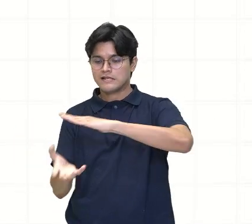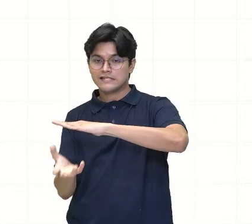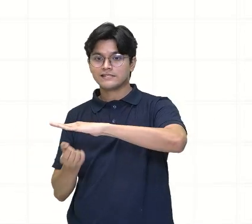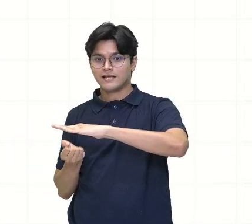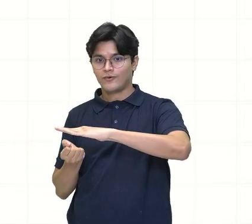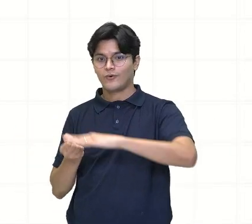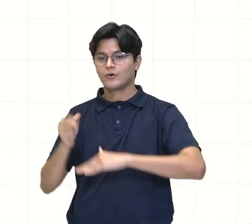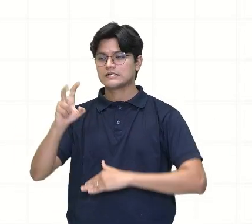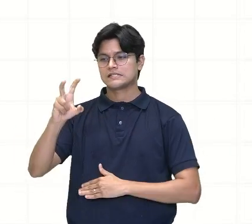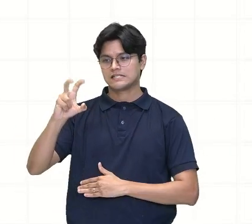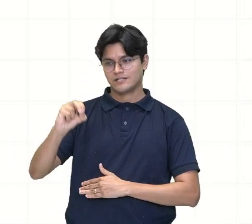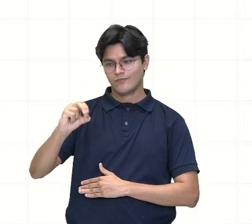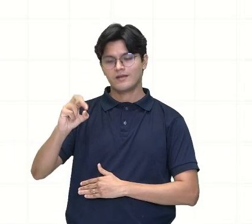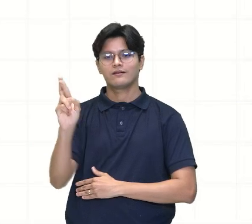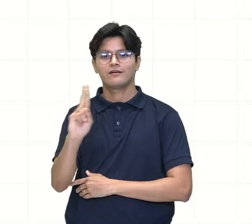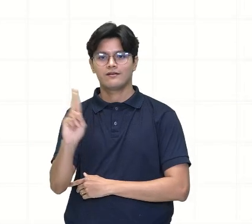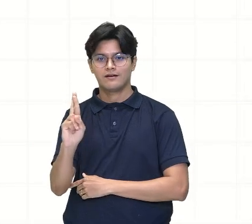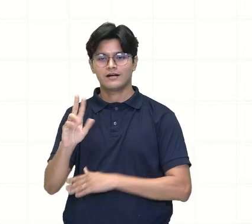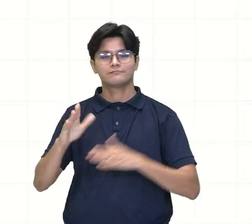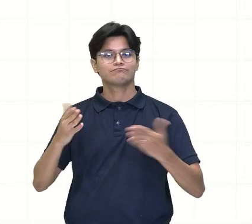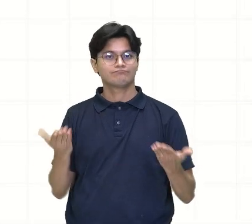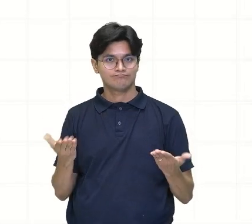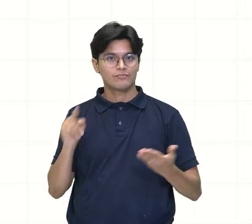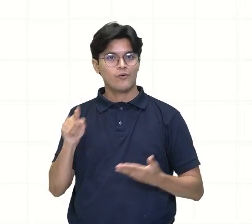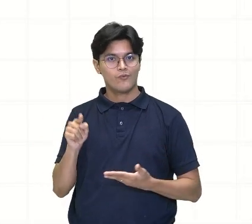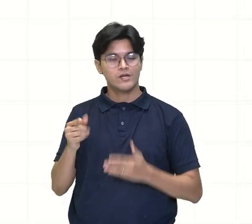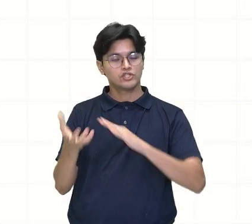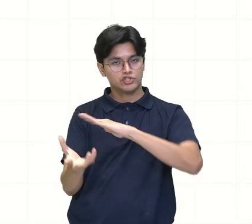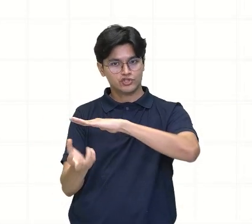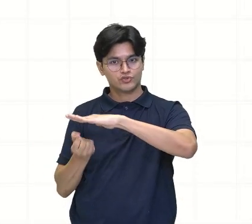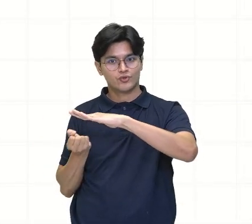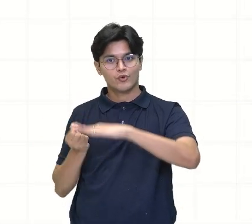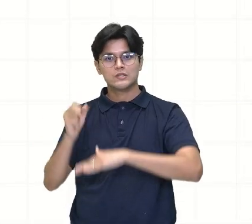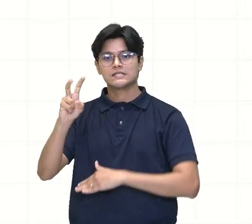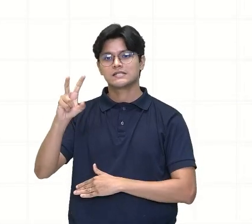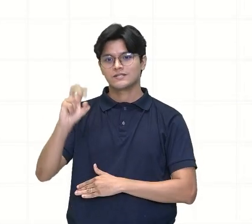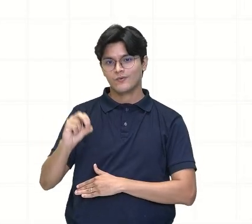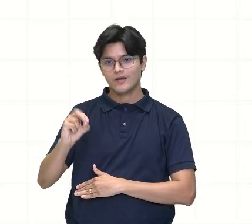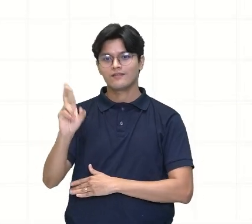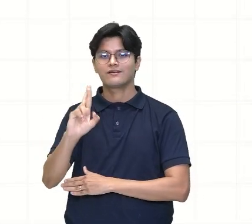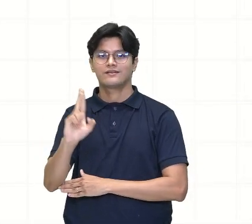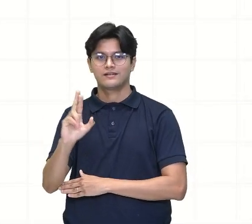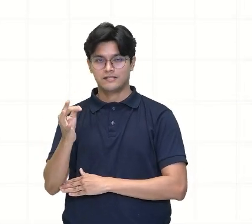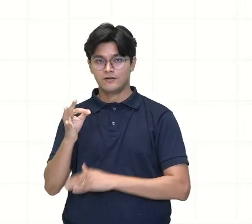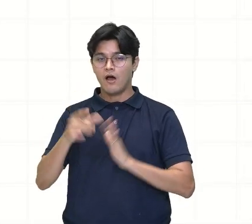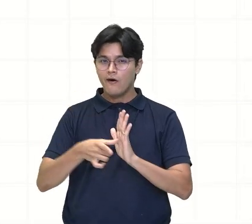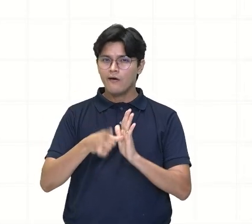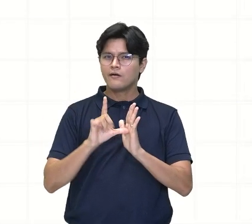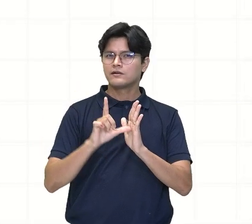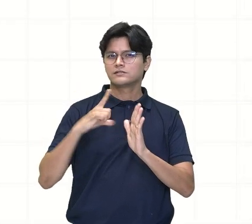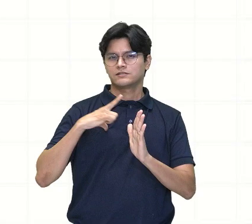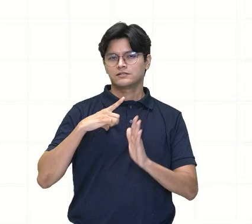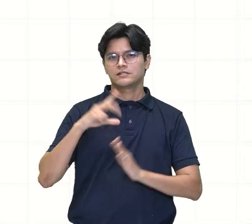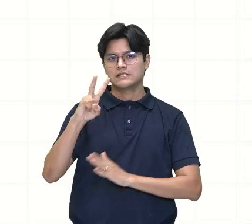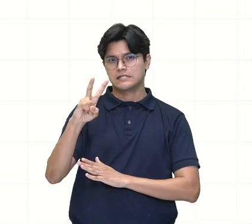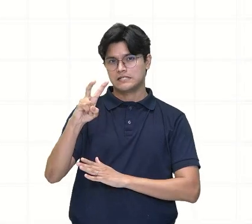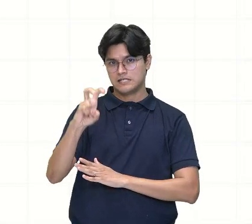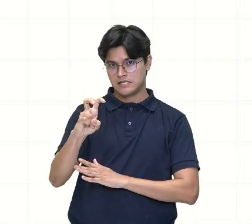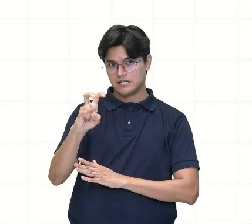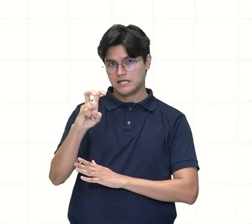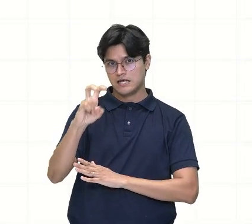R$50. Então, ele retirou R$50. Como ele tinha 500 antes, agora ele ficou